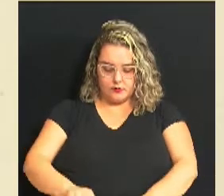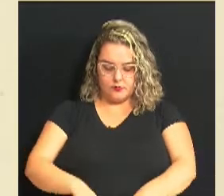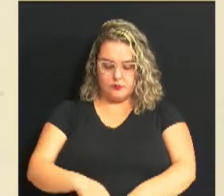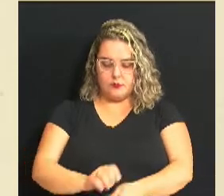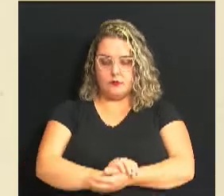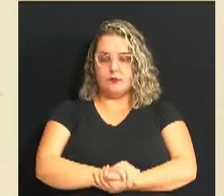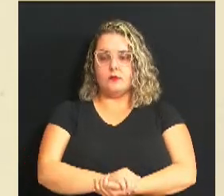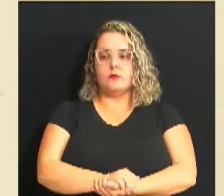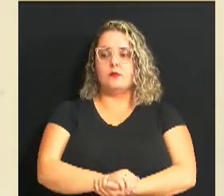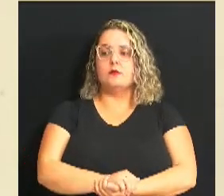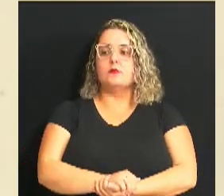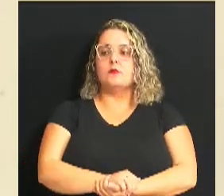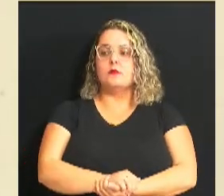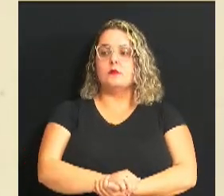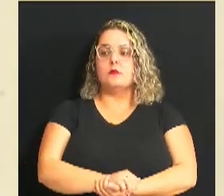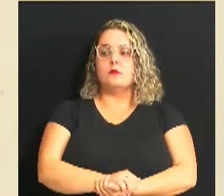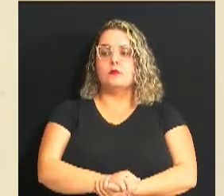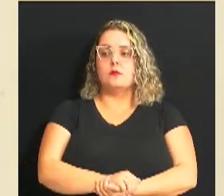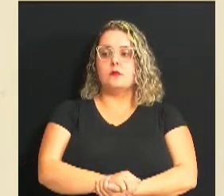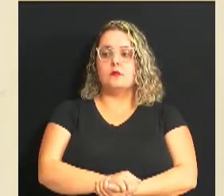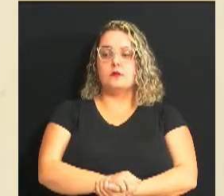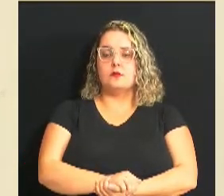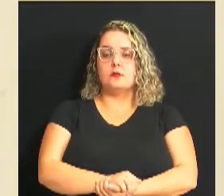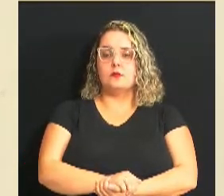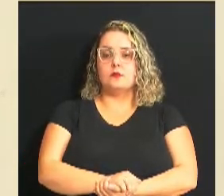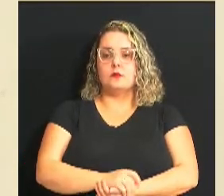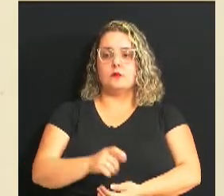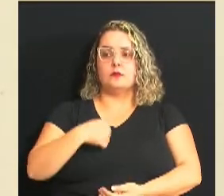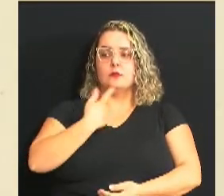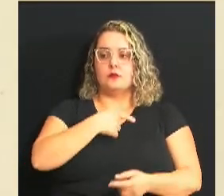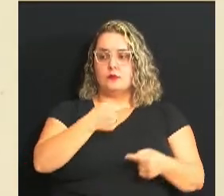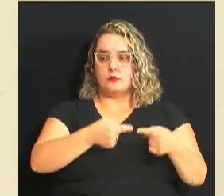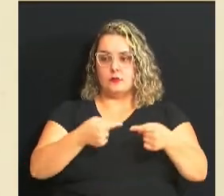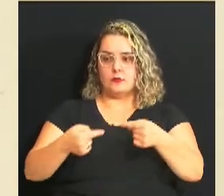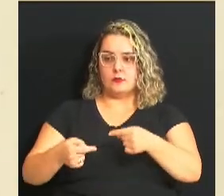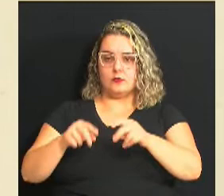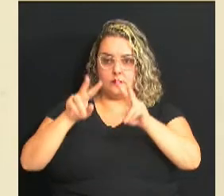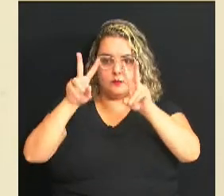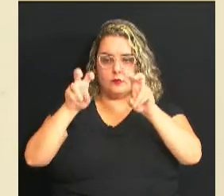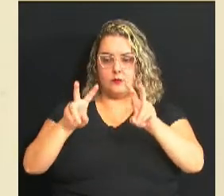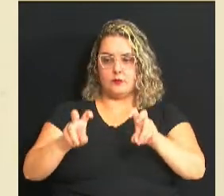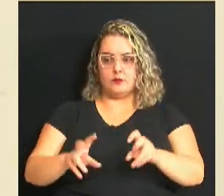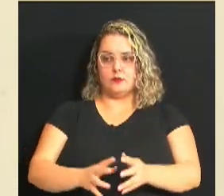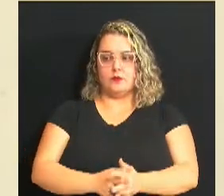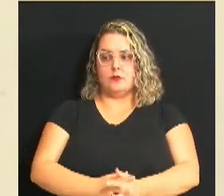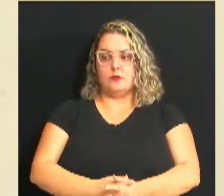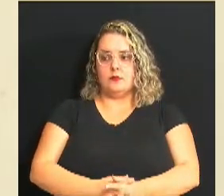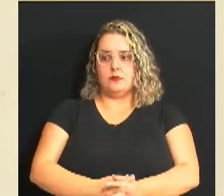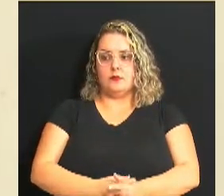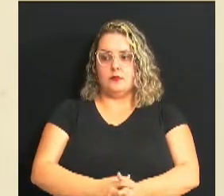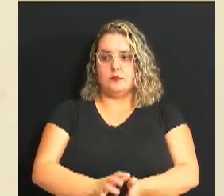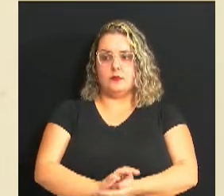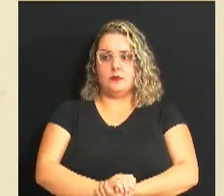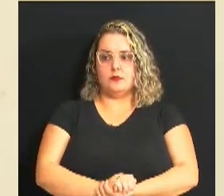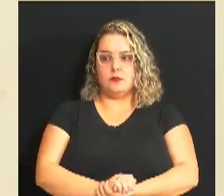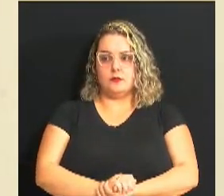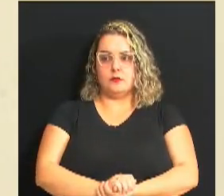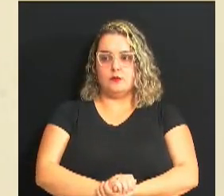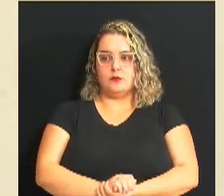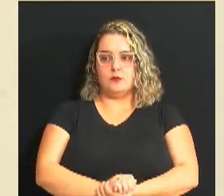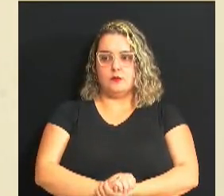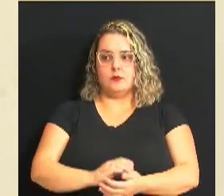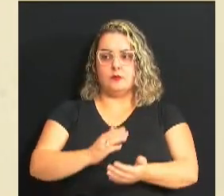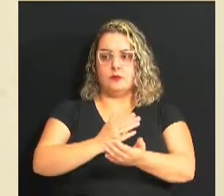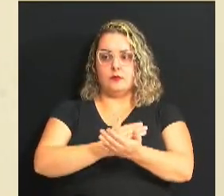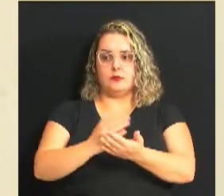nós devemos debater em torno desses temas. Então, eu vou começar